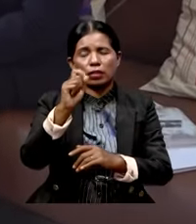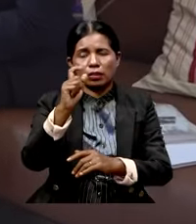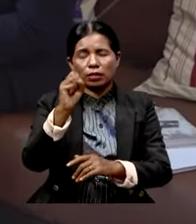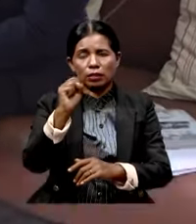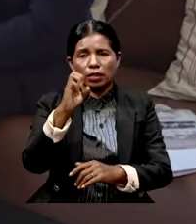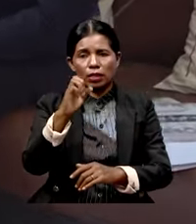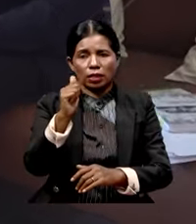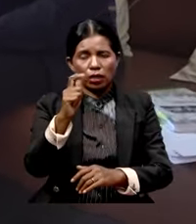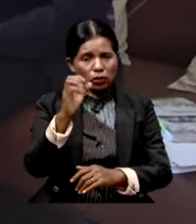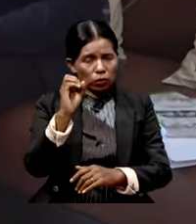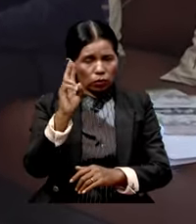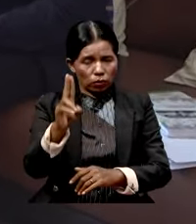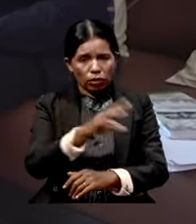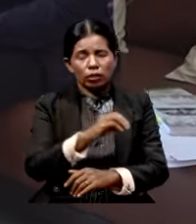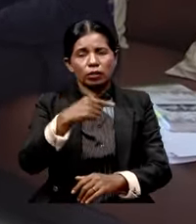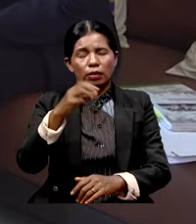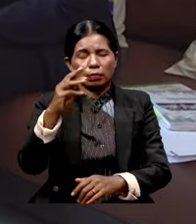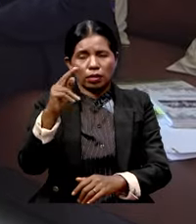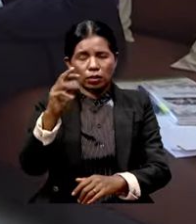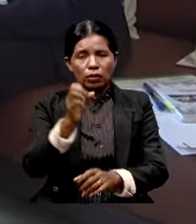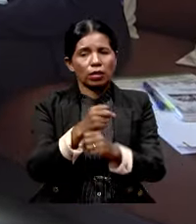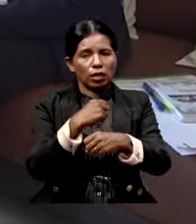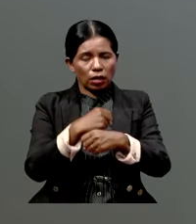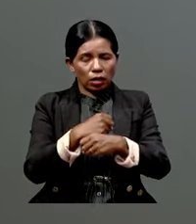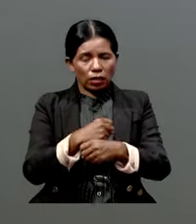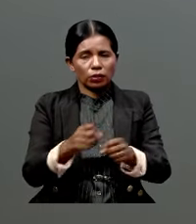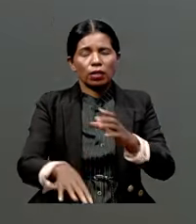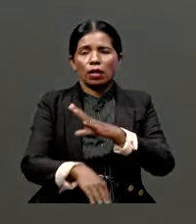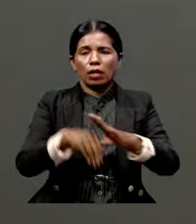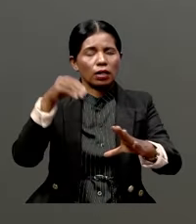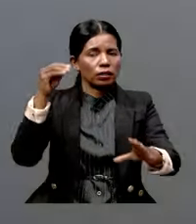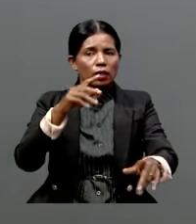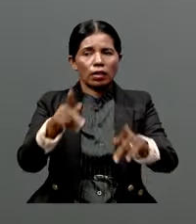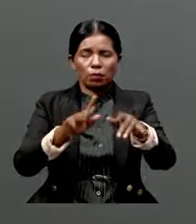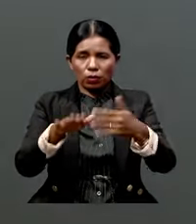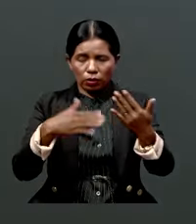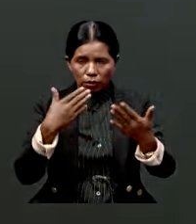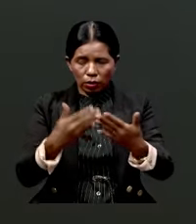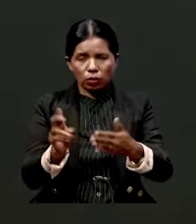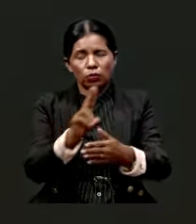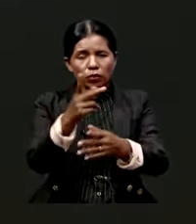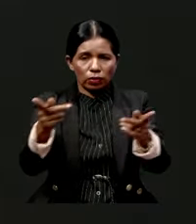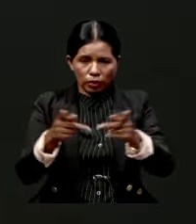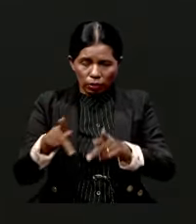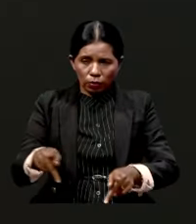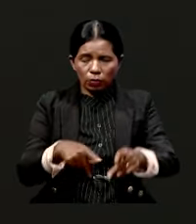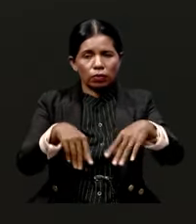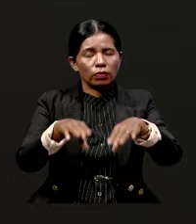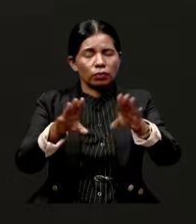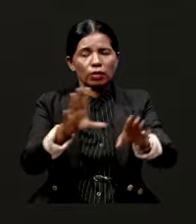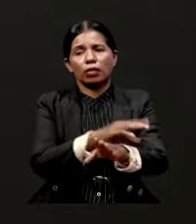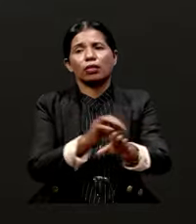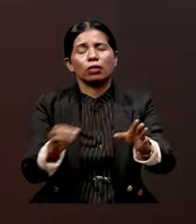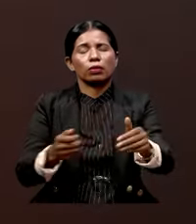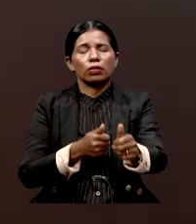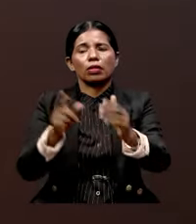na Organização Urbana, Germano Santa Brites, Halo, onde a saia que a banda comunidade CNB ocupa espaço público, baseia a lei